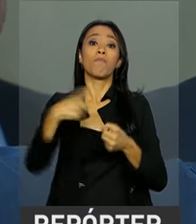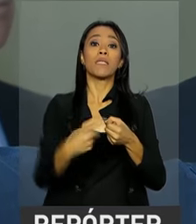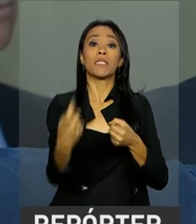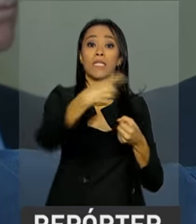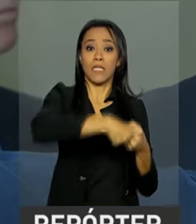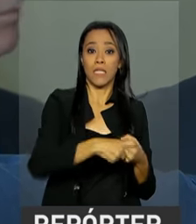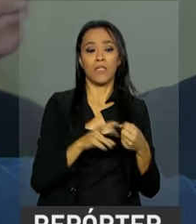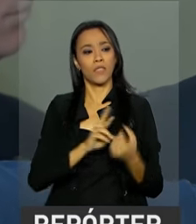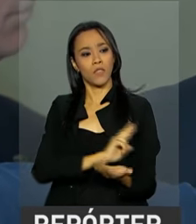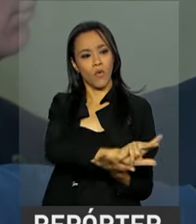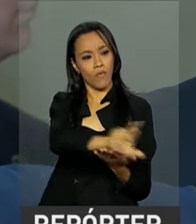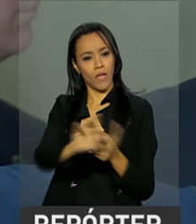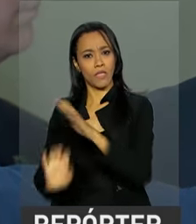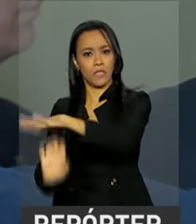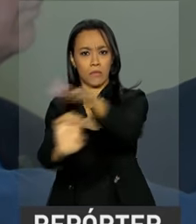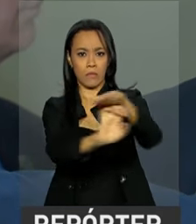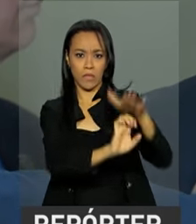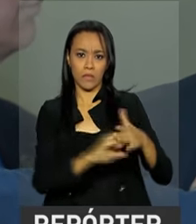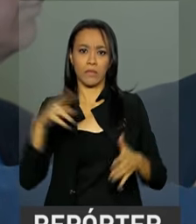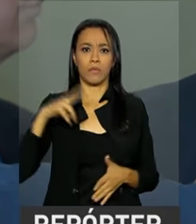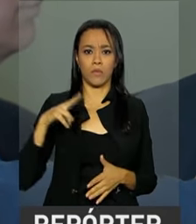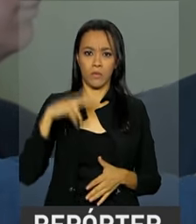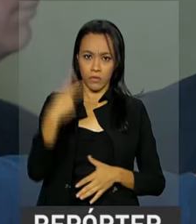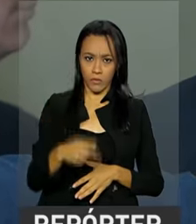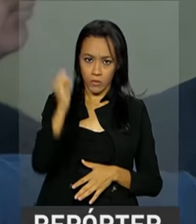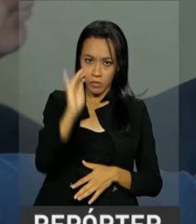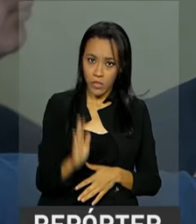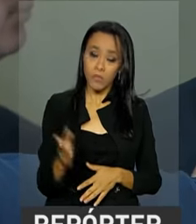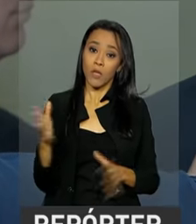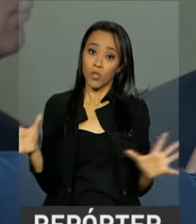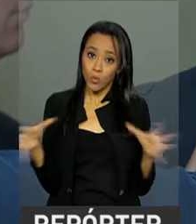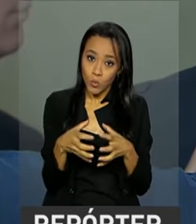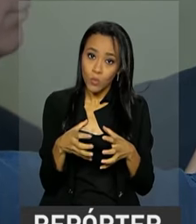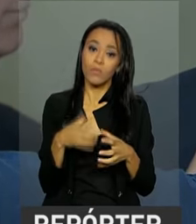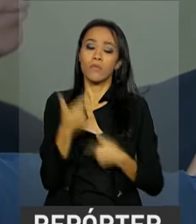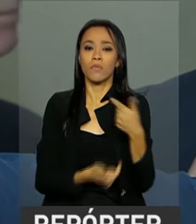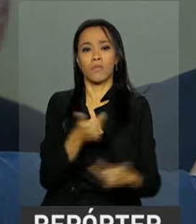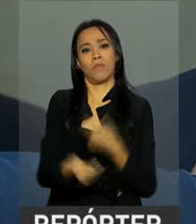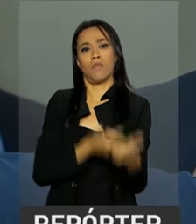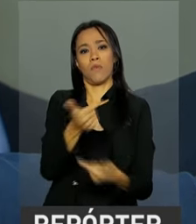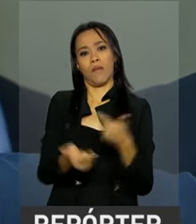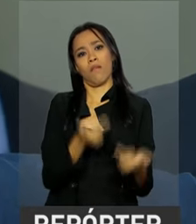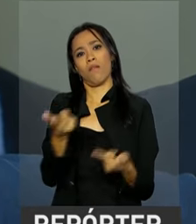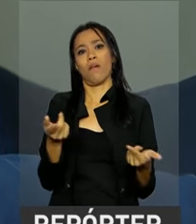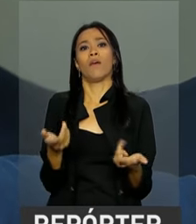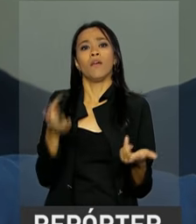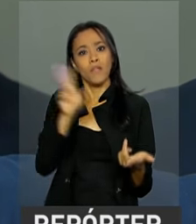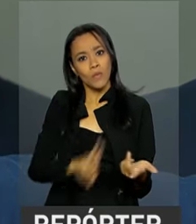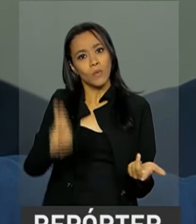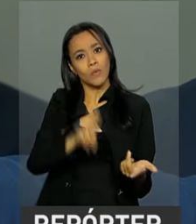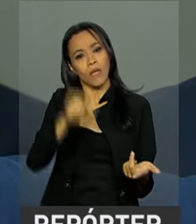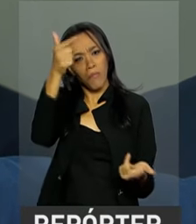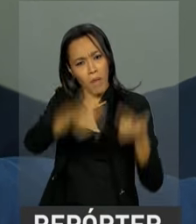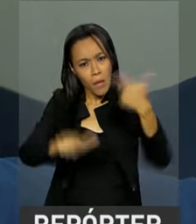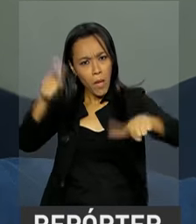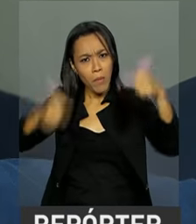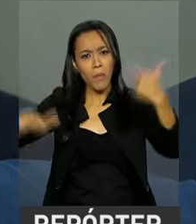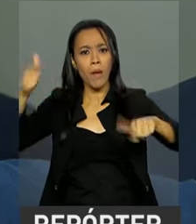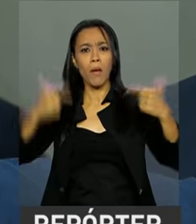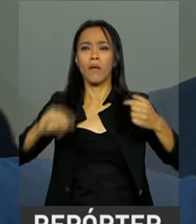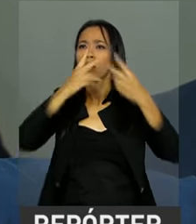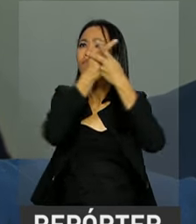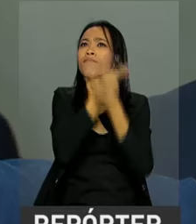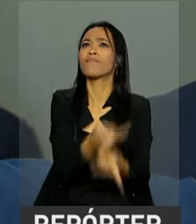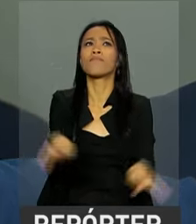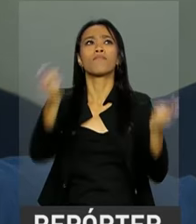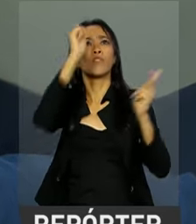trade turístico, as empresas privadas brasileiras, para que nós possamos, trabalhando junto, multiplicar o uso desse recurso para sermos mais eficientes